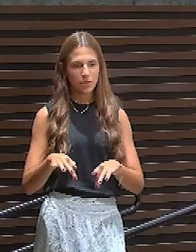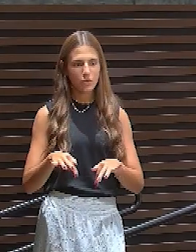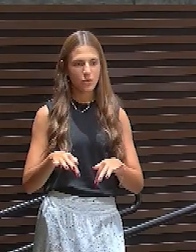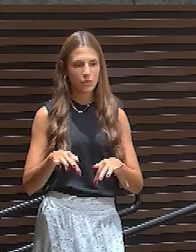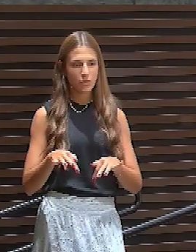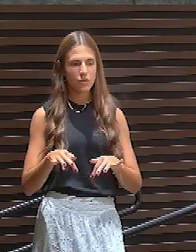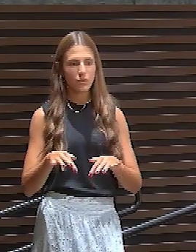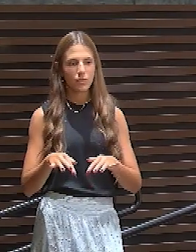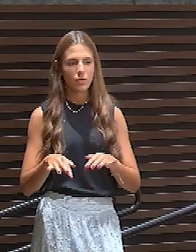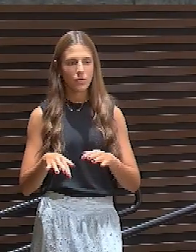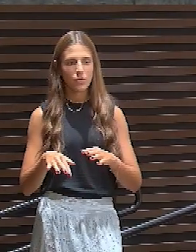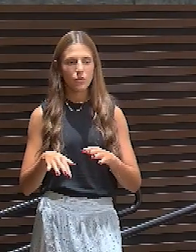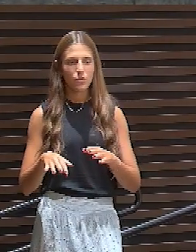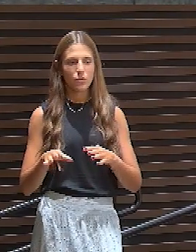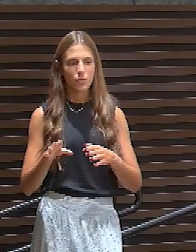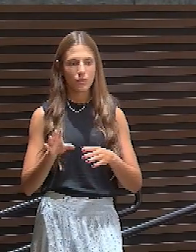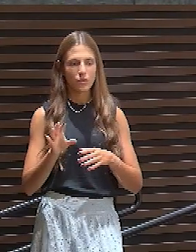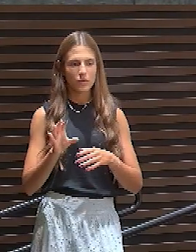E